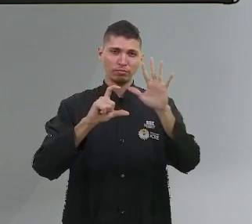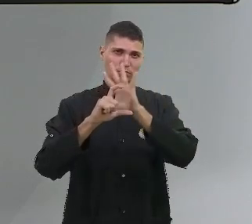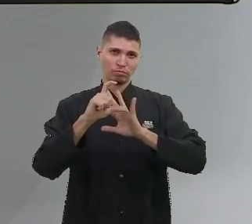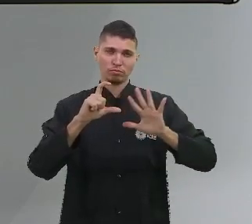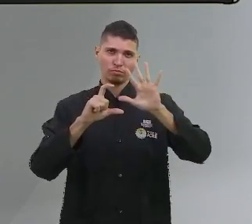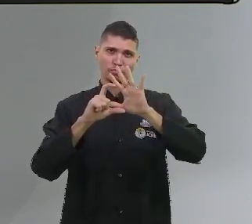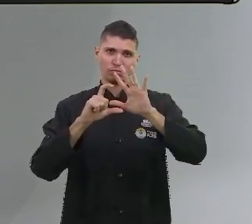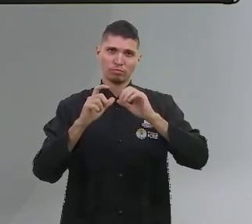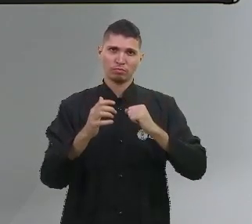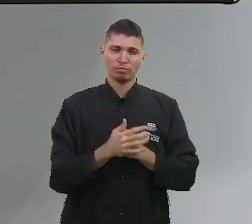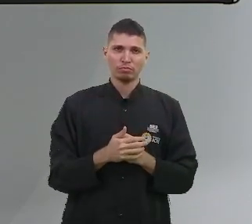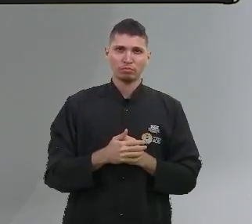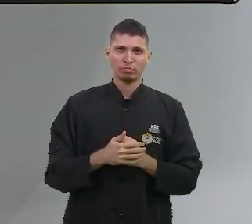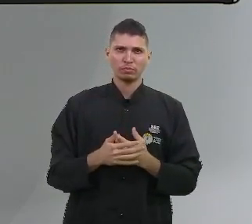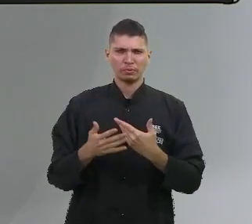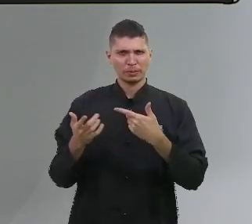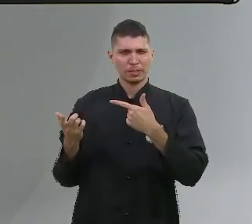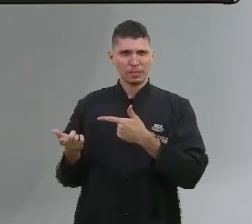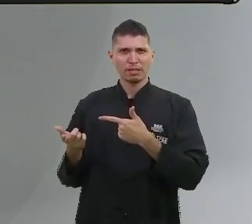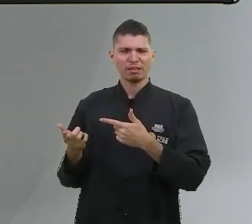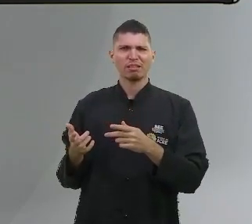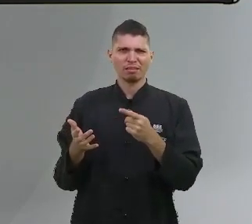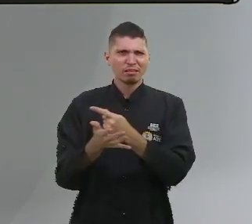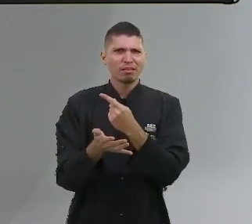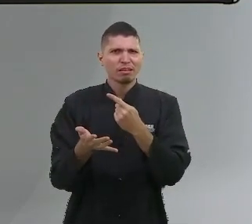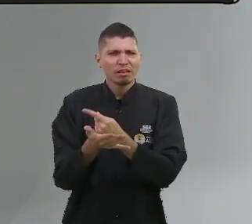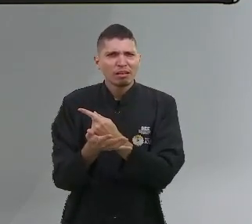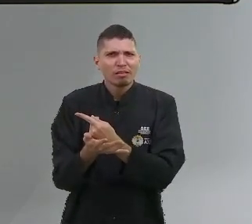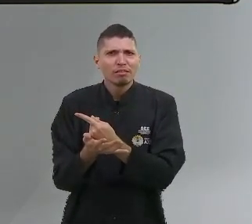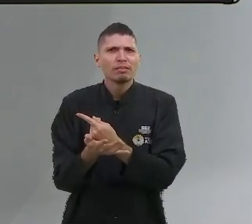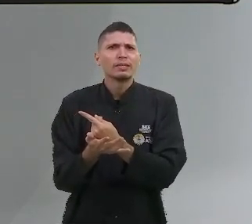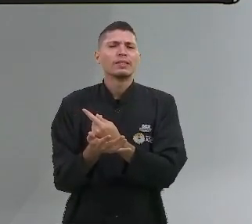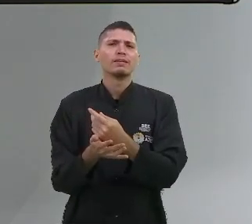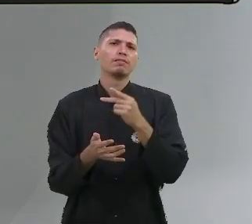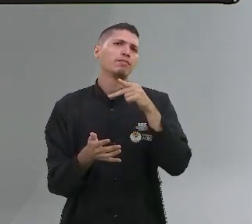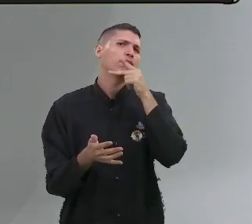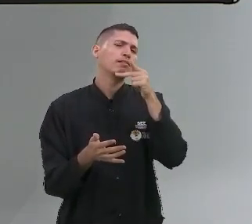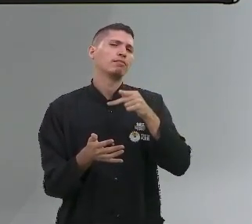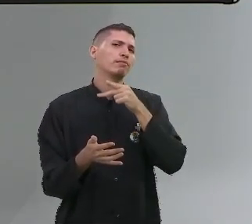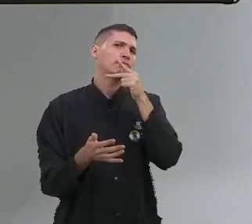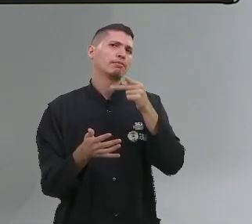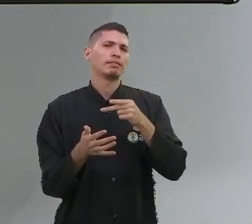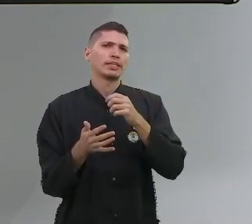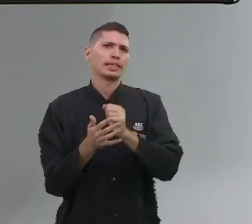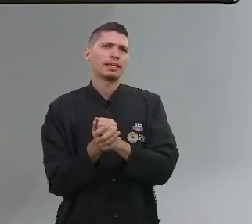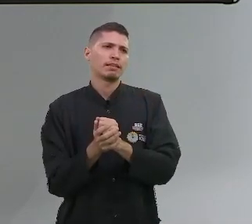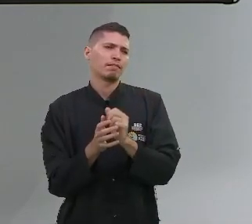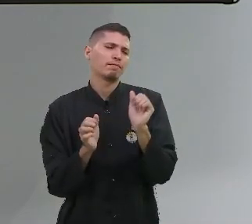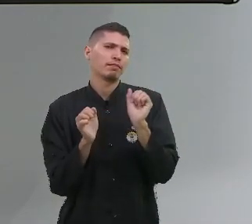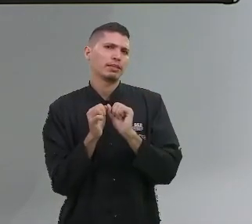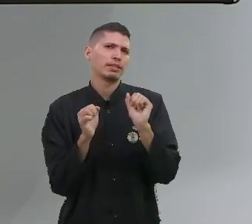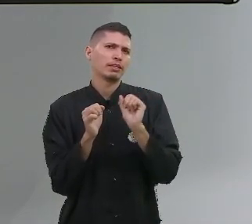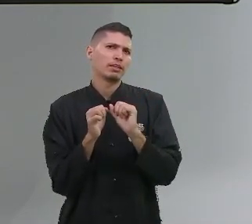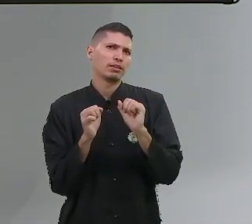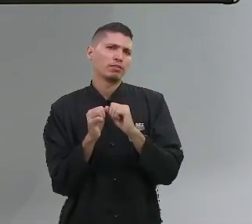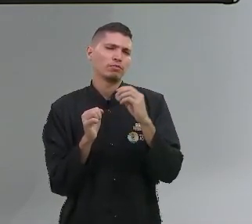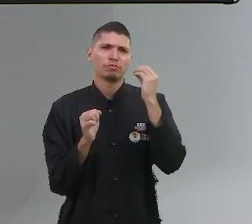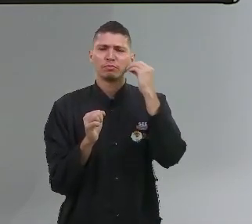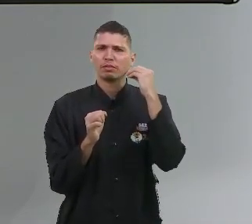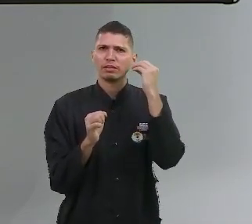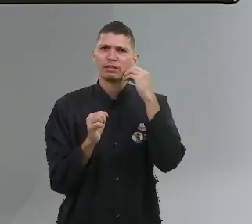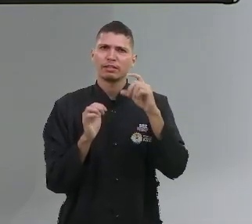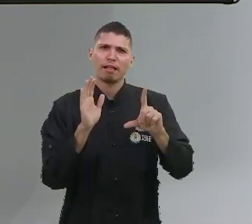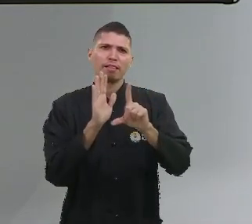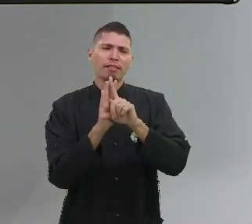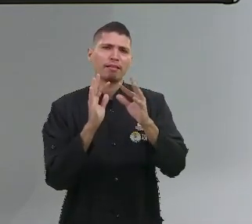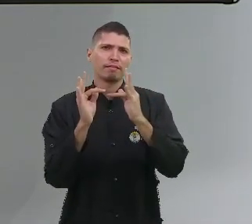Gafford está errado em dizer que está aplicando uma lei da física? Não, não está.